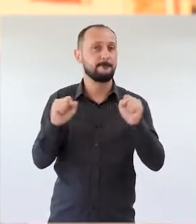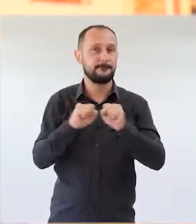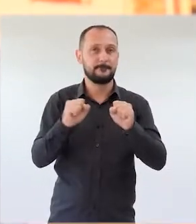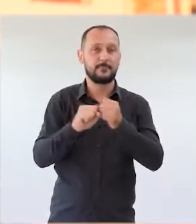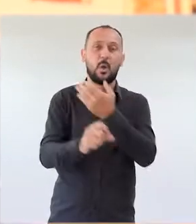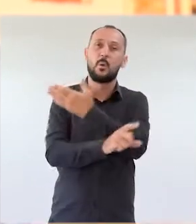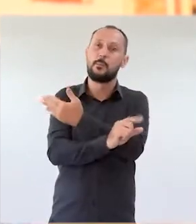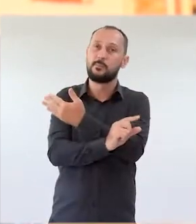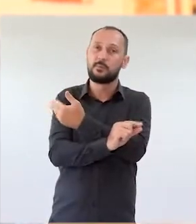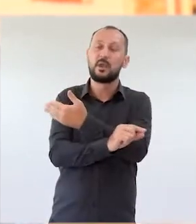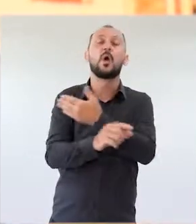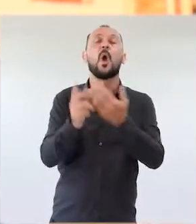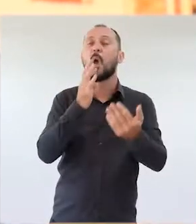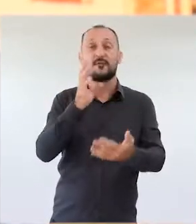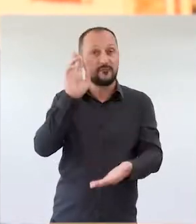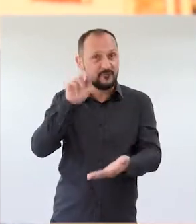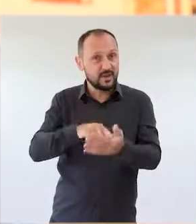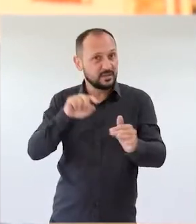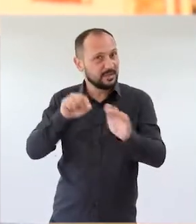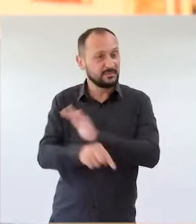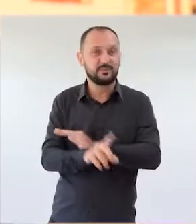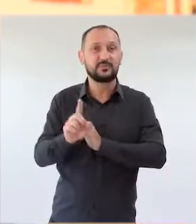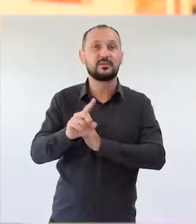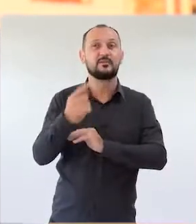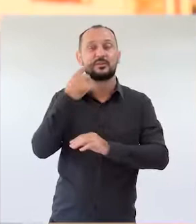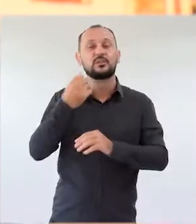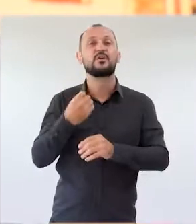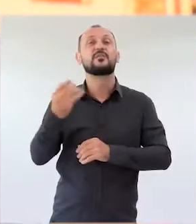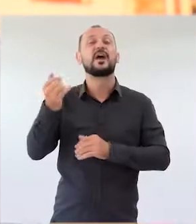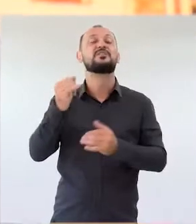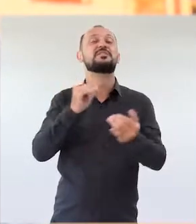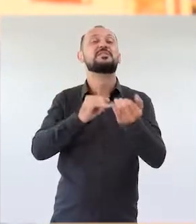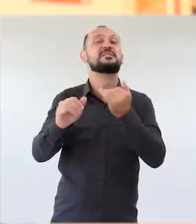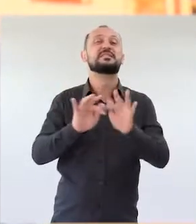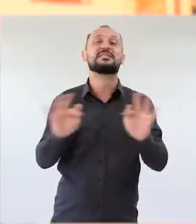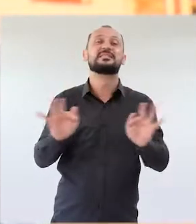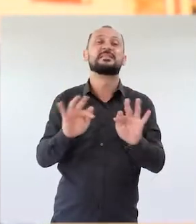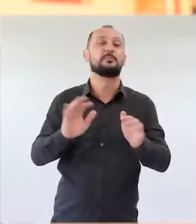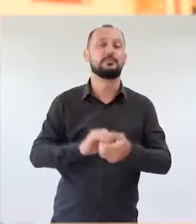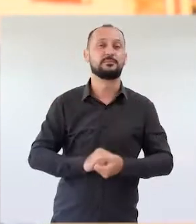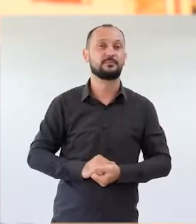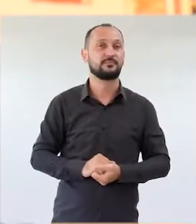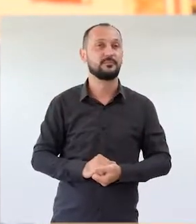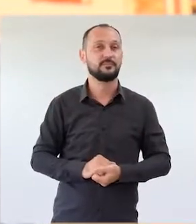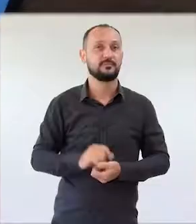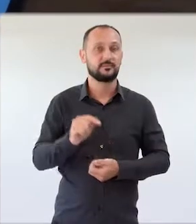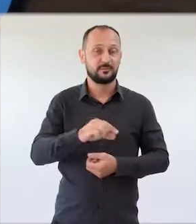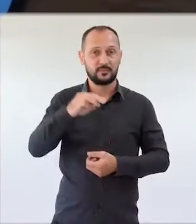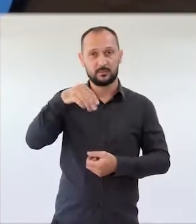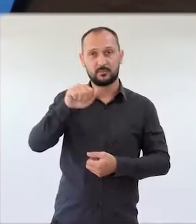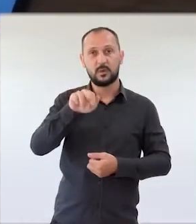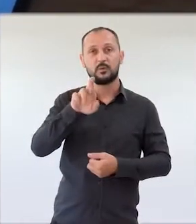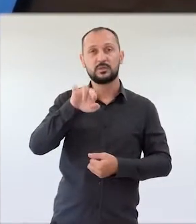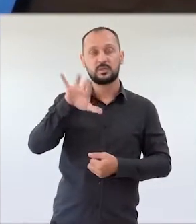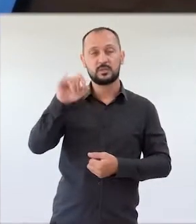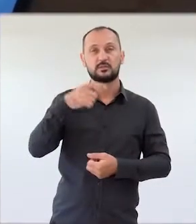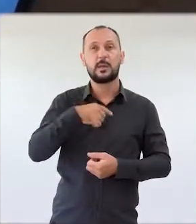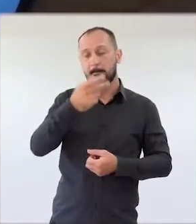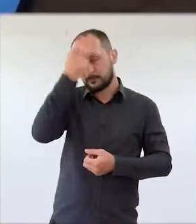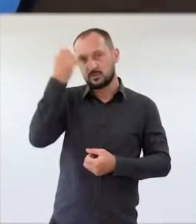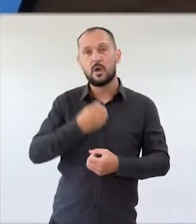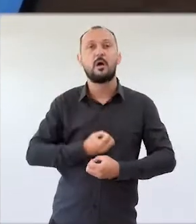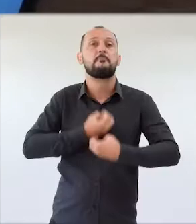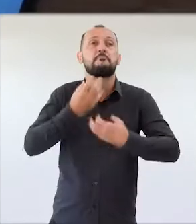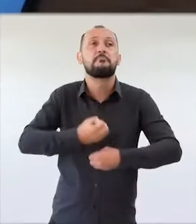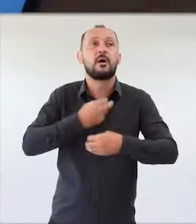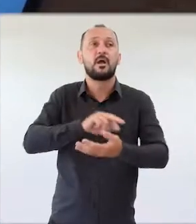Adorou lá o Pantanal, ela conhece o Pantanal mesmo. Não é essas viagenzinhas aí na periferia, não. Maurício coleciona depoimentos